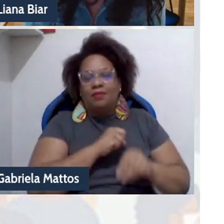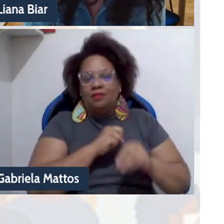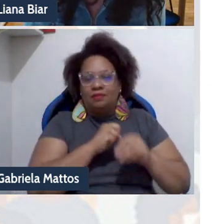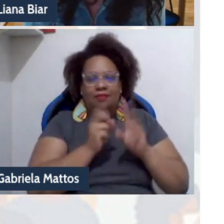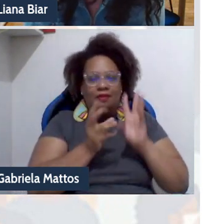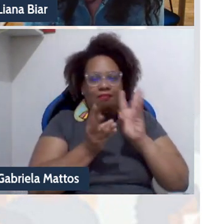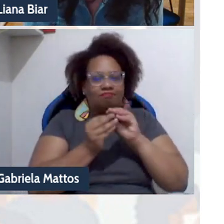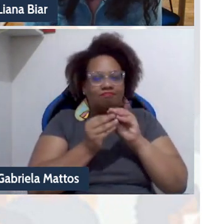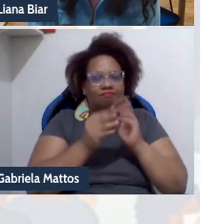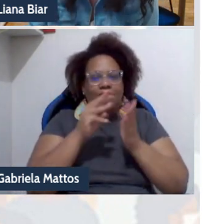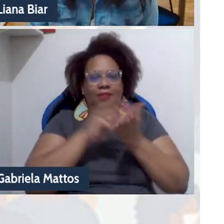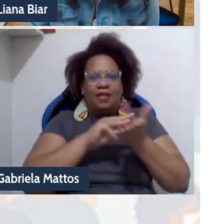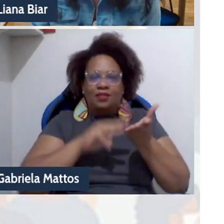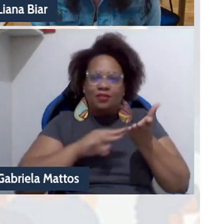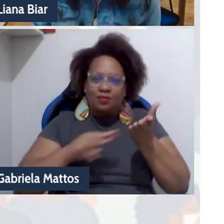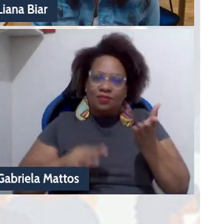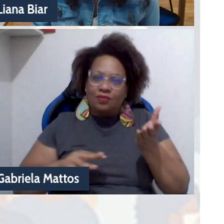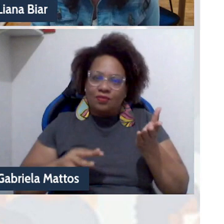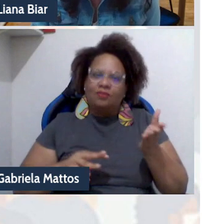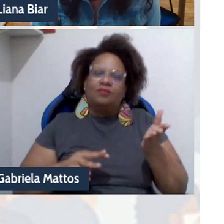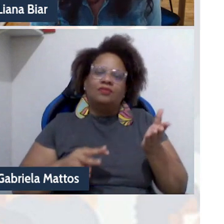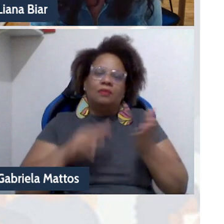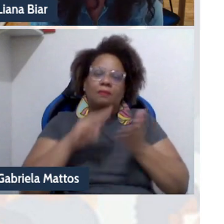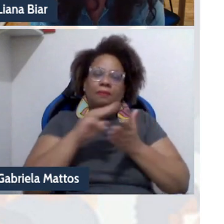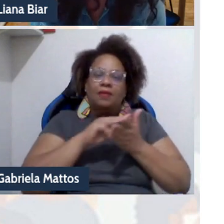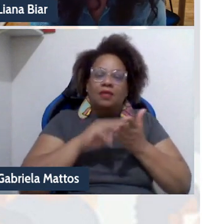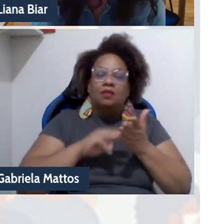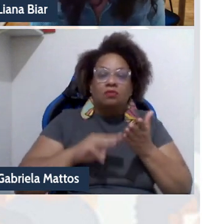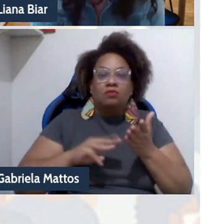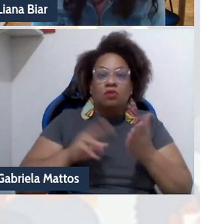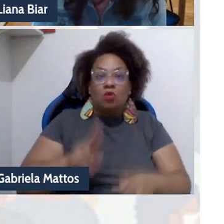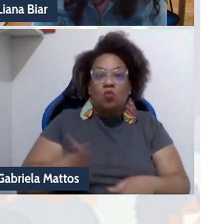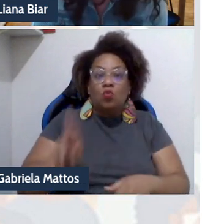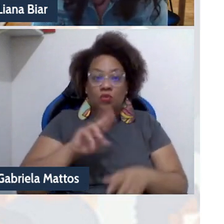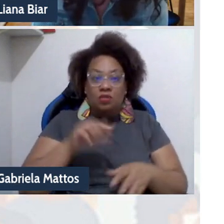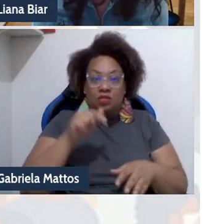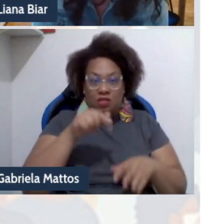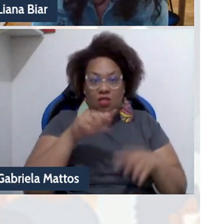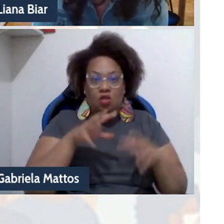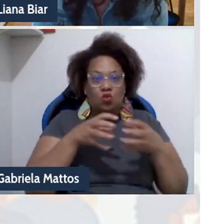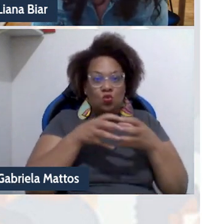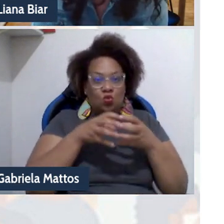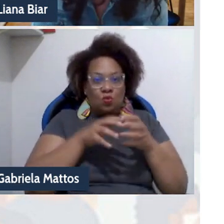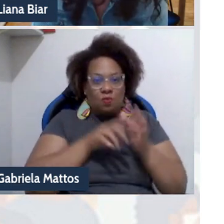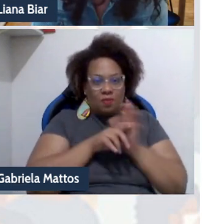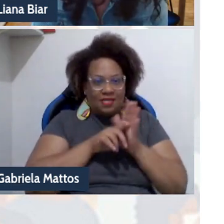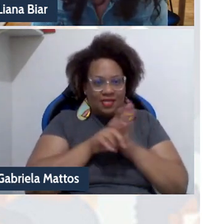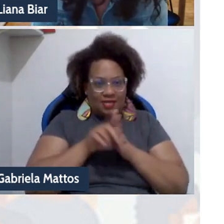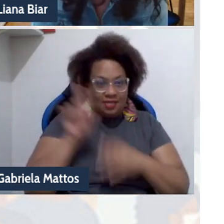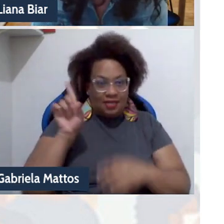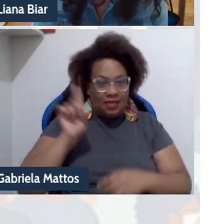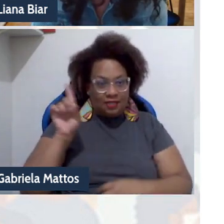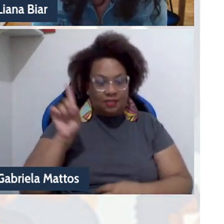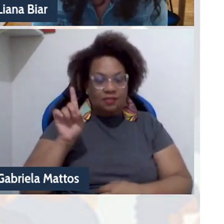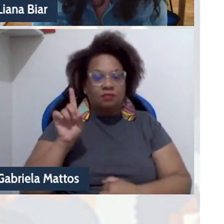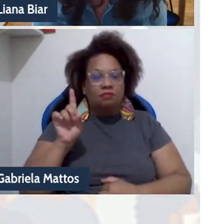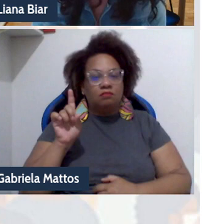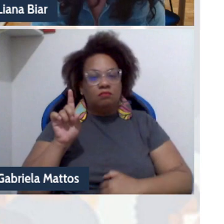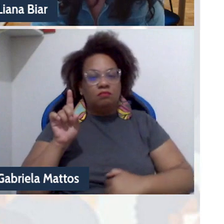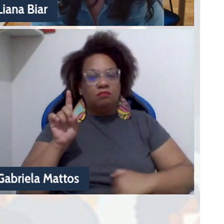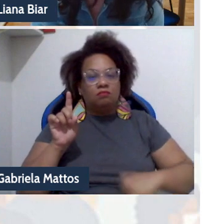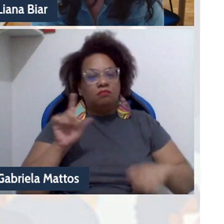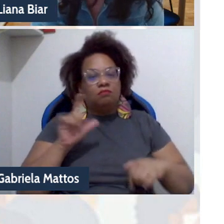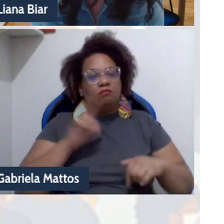metodológico, né? Na metodologia analítica que a gente tem usado no grupo de pesquisa, a gente tem tratado a análise